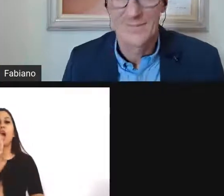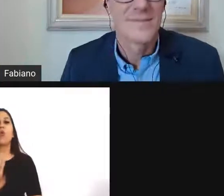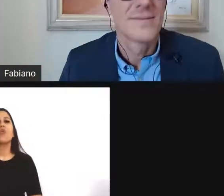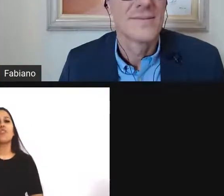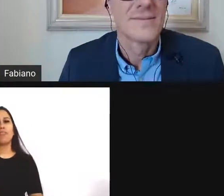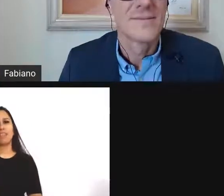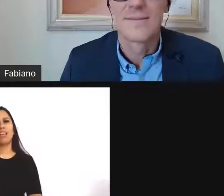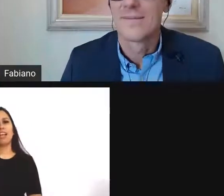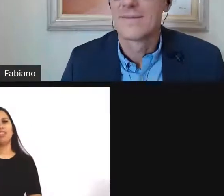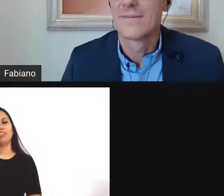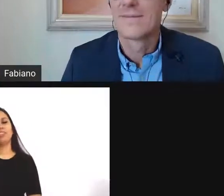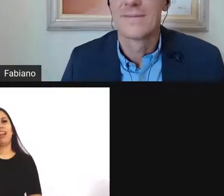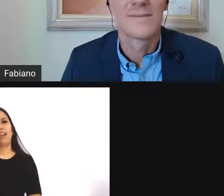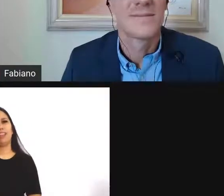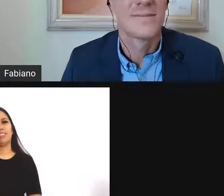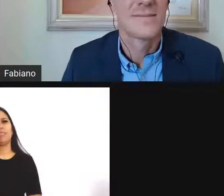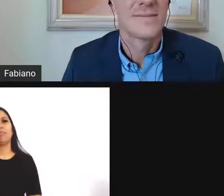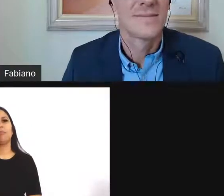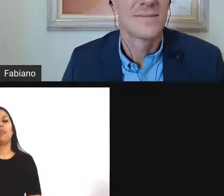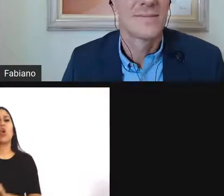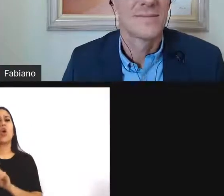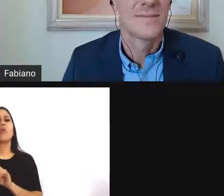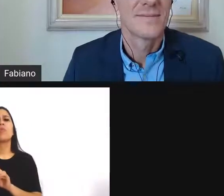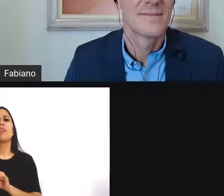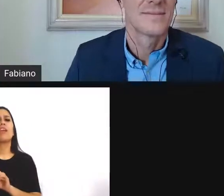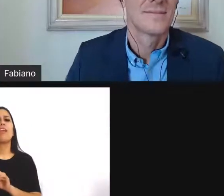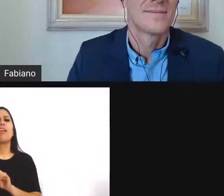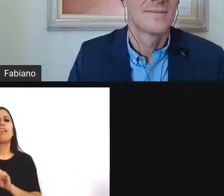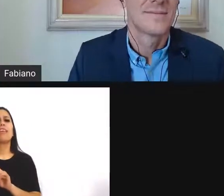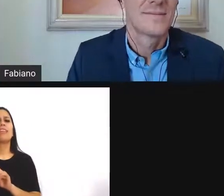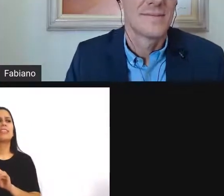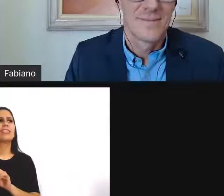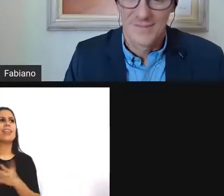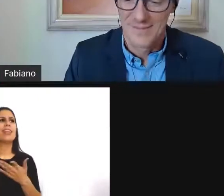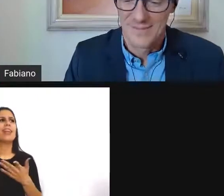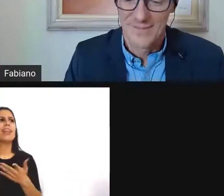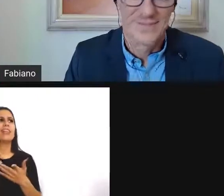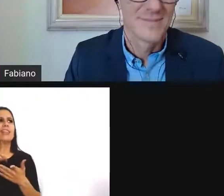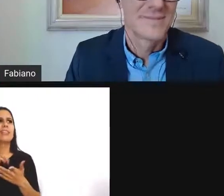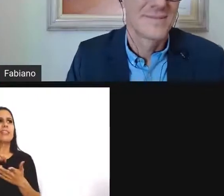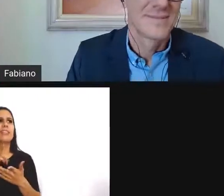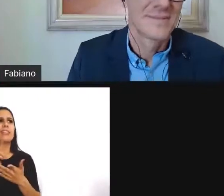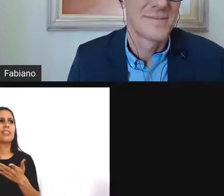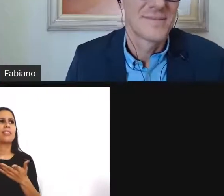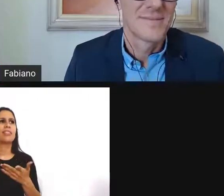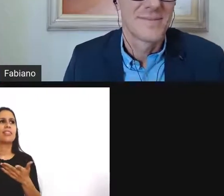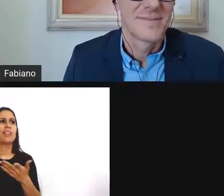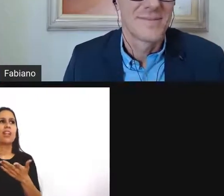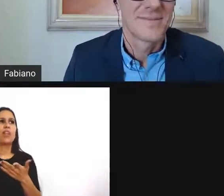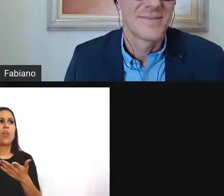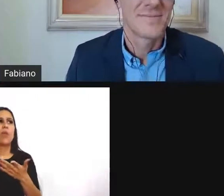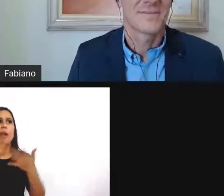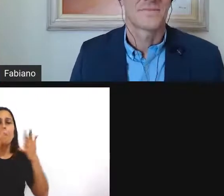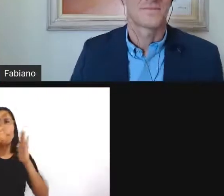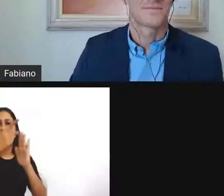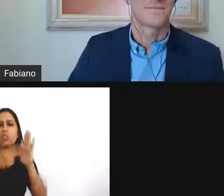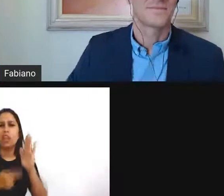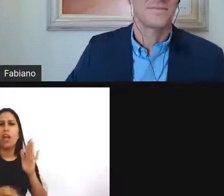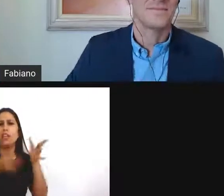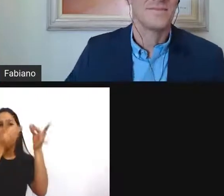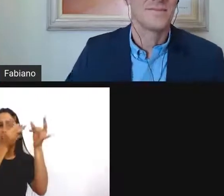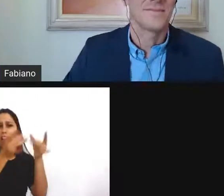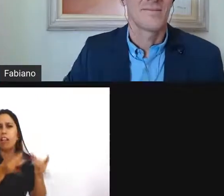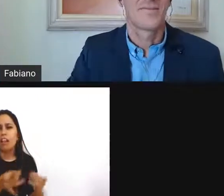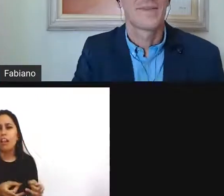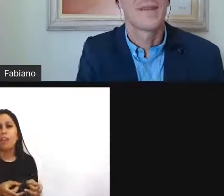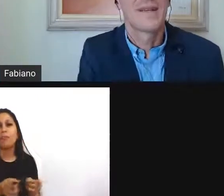porque o projeto, ele implica, não dá para entrar, obviamente, nos detalhes do projeto, mas o projeto implica em